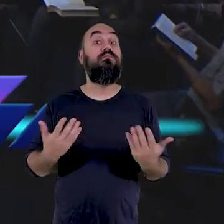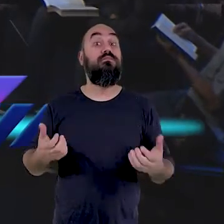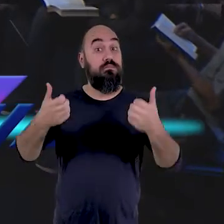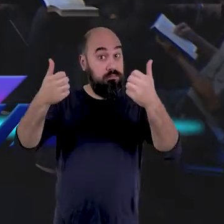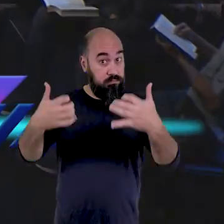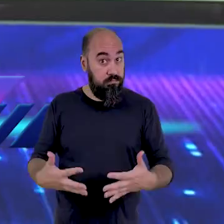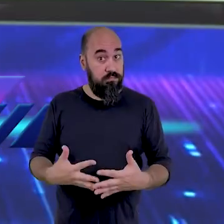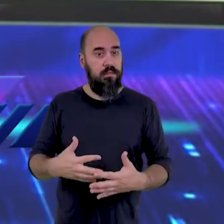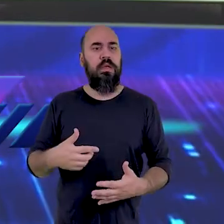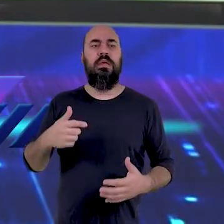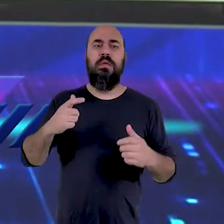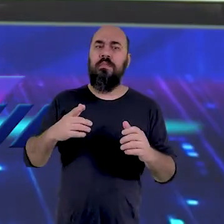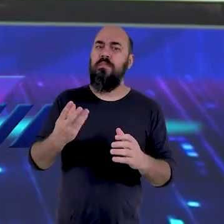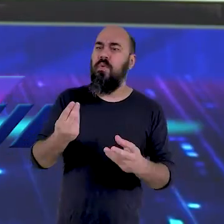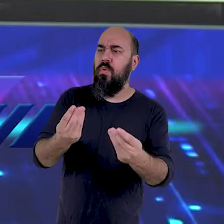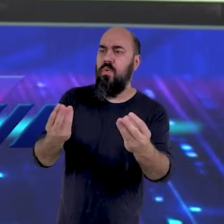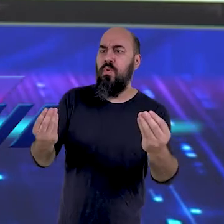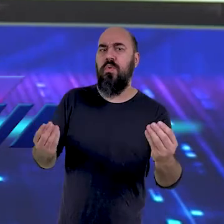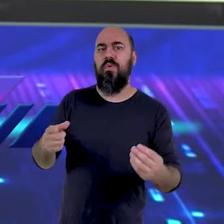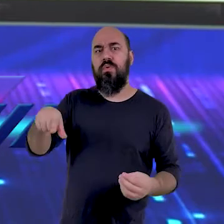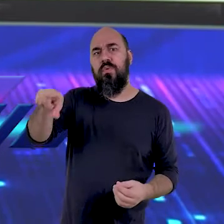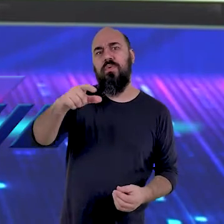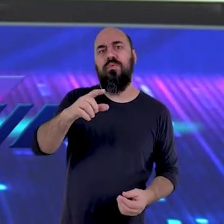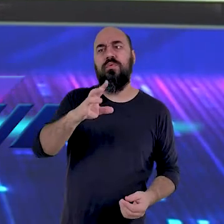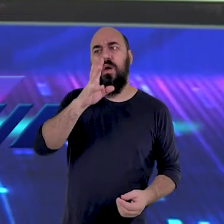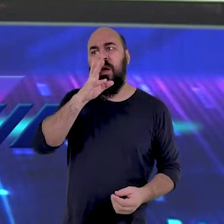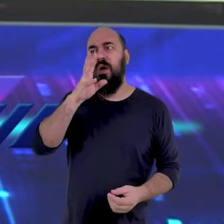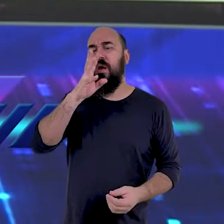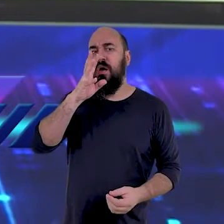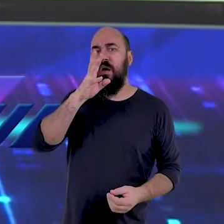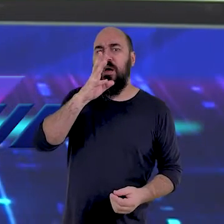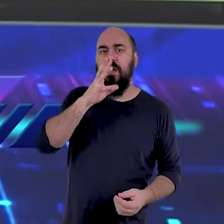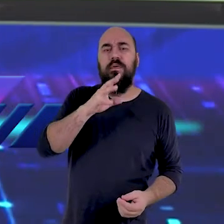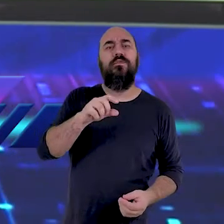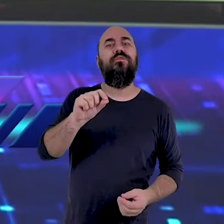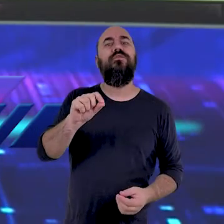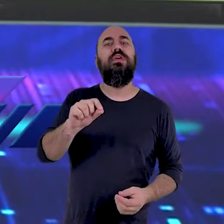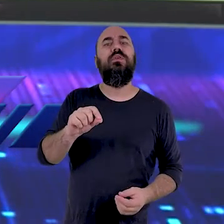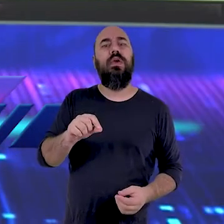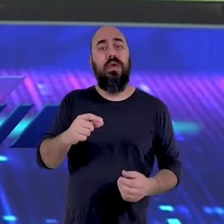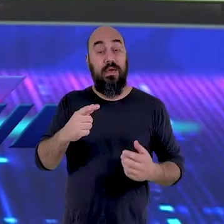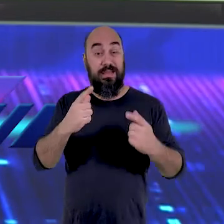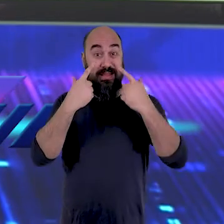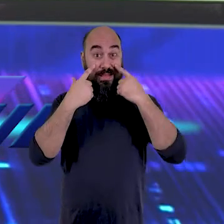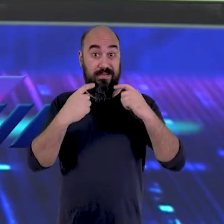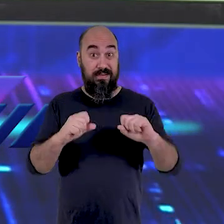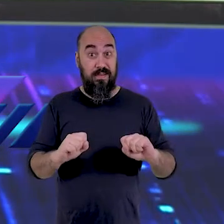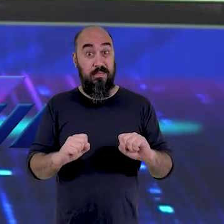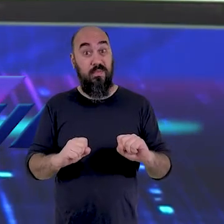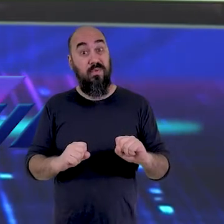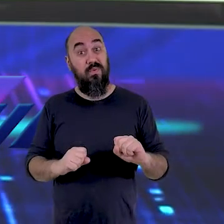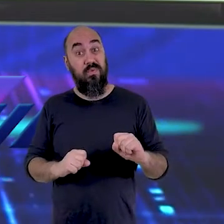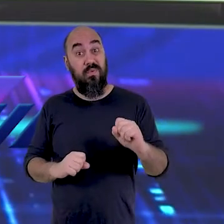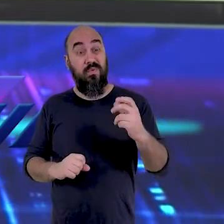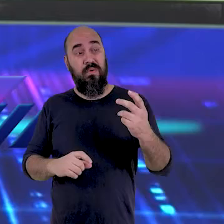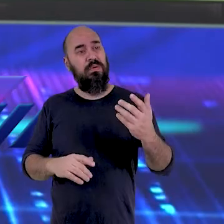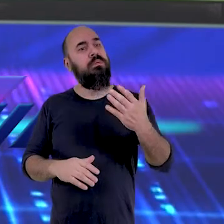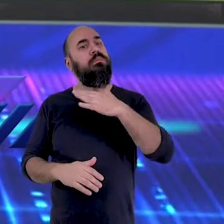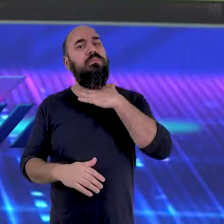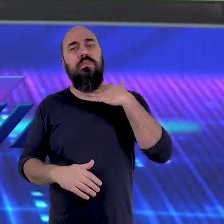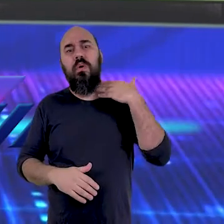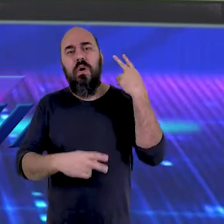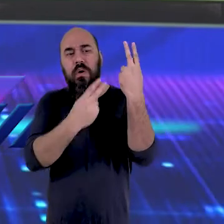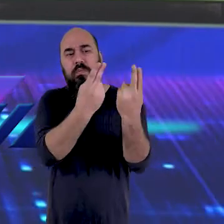povos, tribos, línguas e nações contemplavam os cadáveres das duas testemunhas por 3 dias e